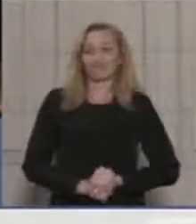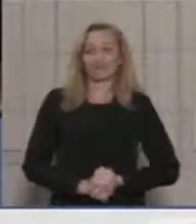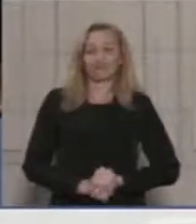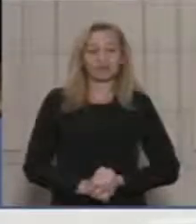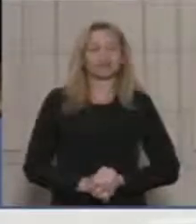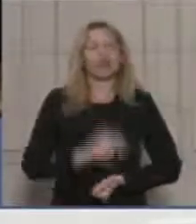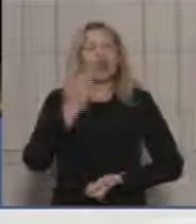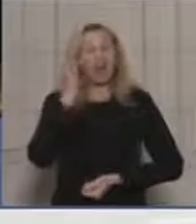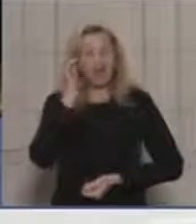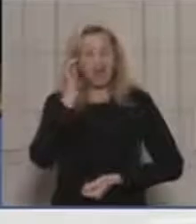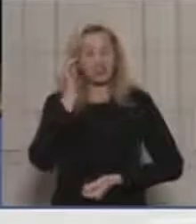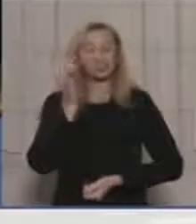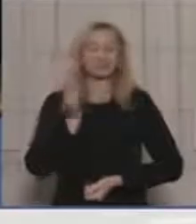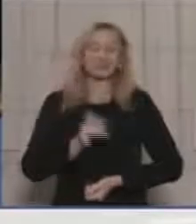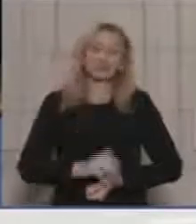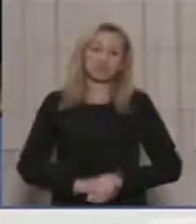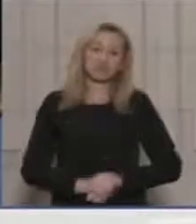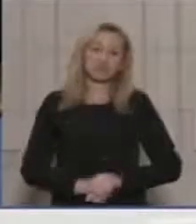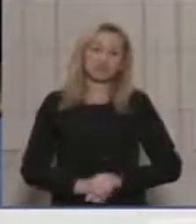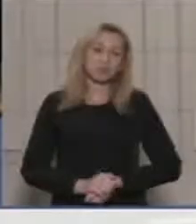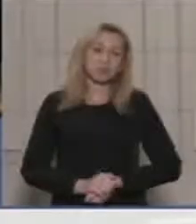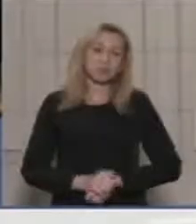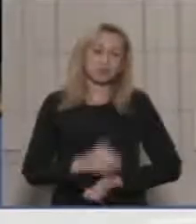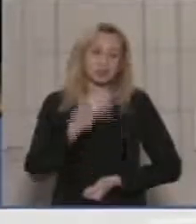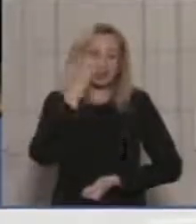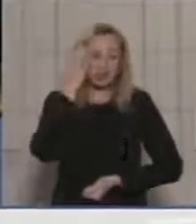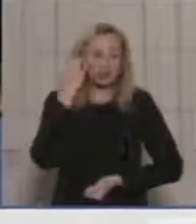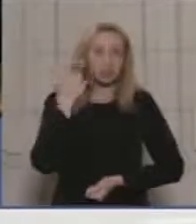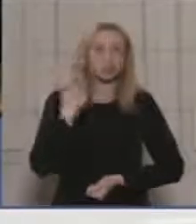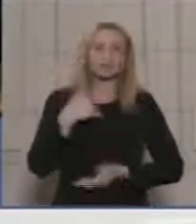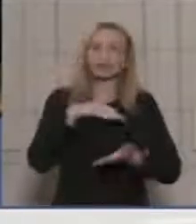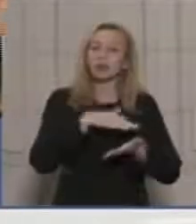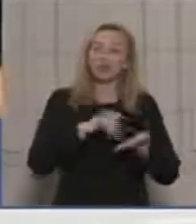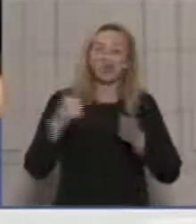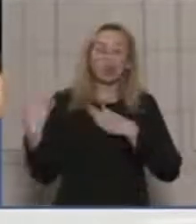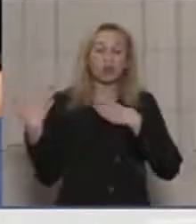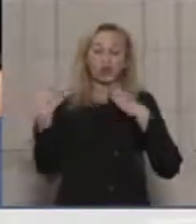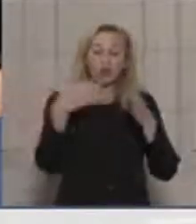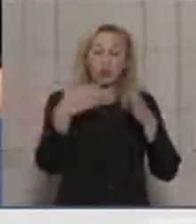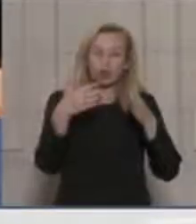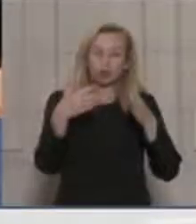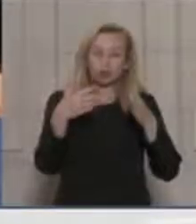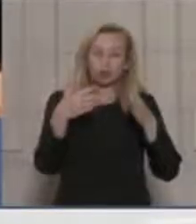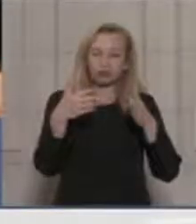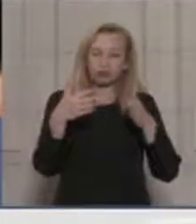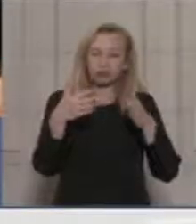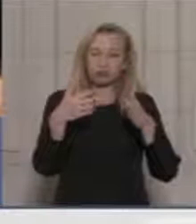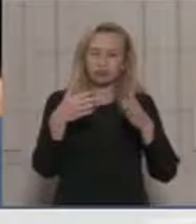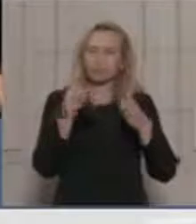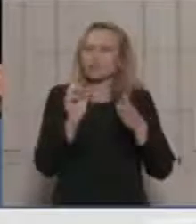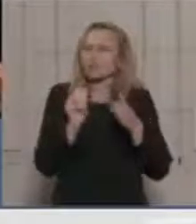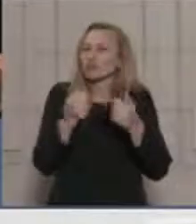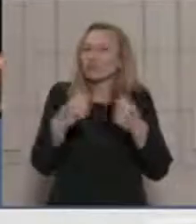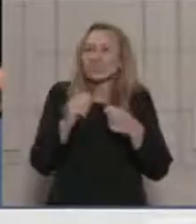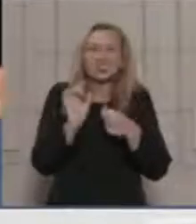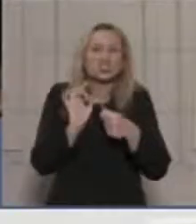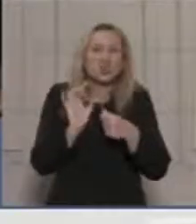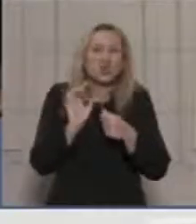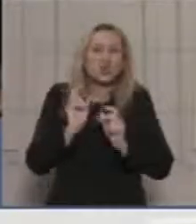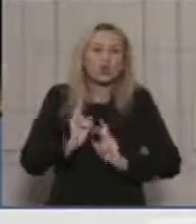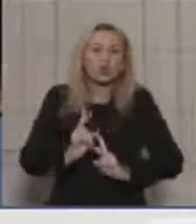E acha que, para tirar o foco disso, basta ele